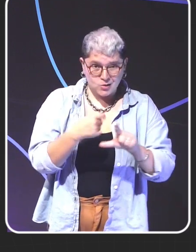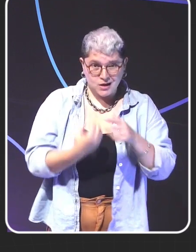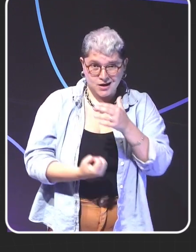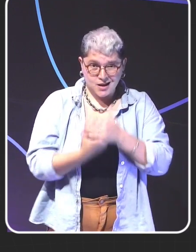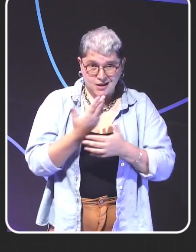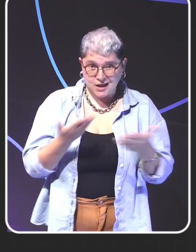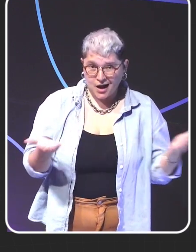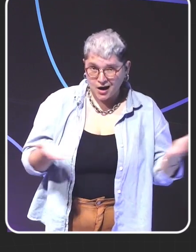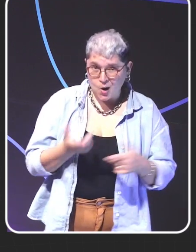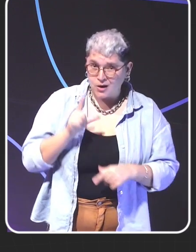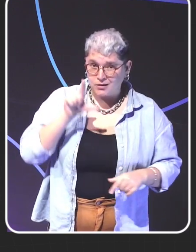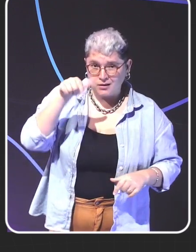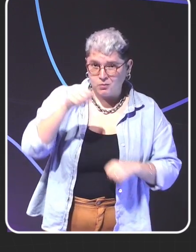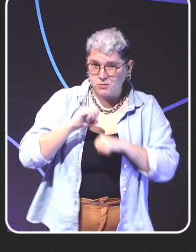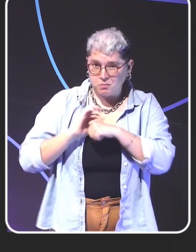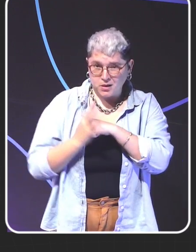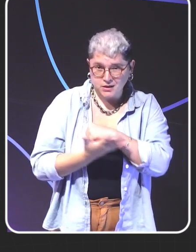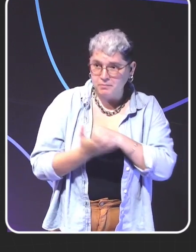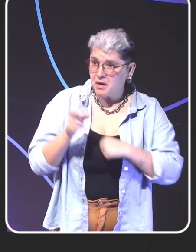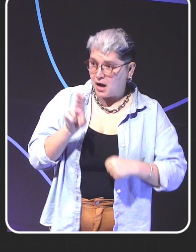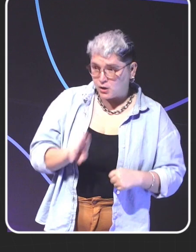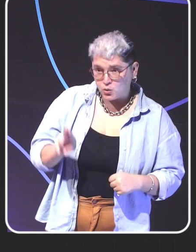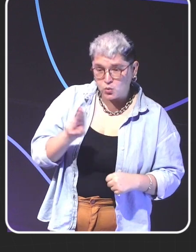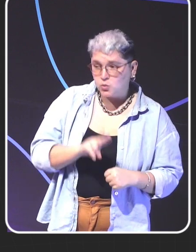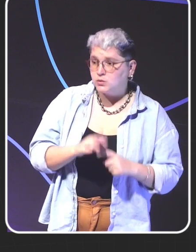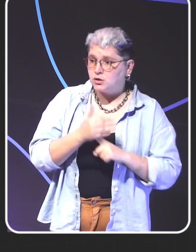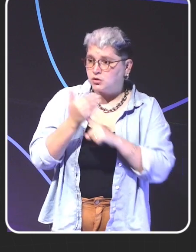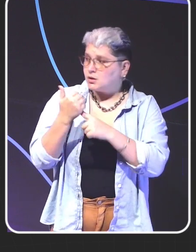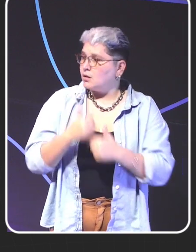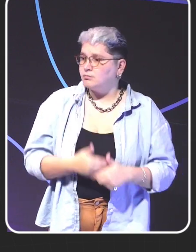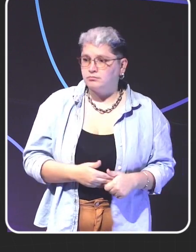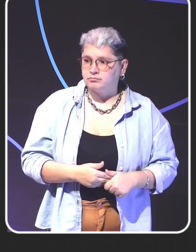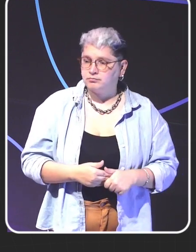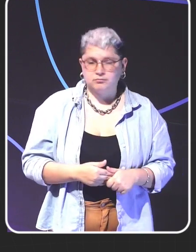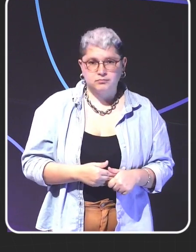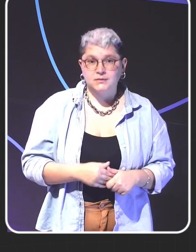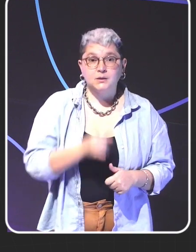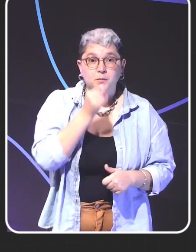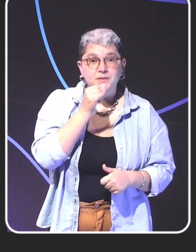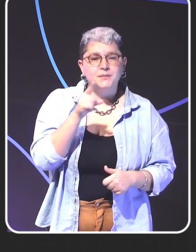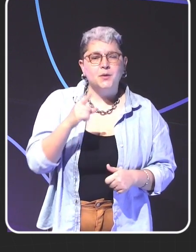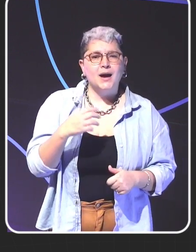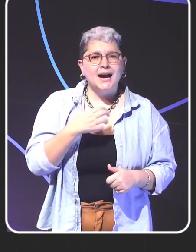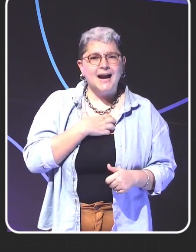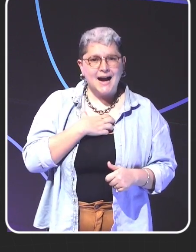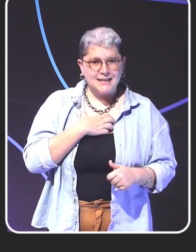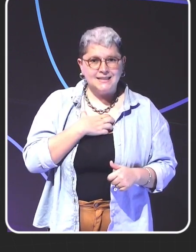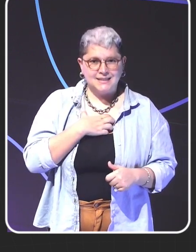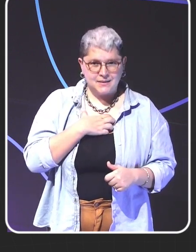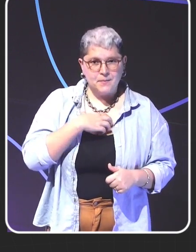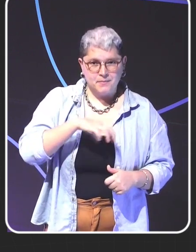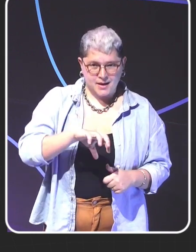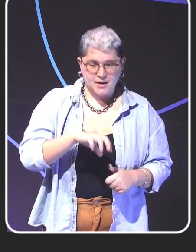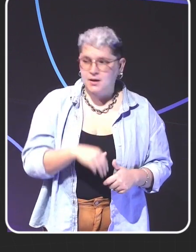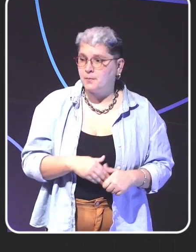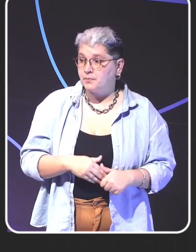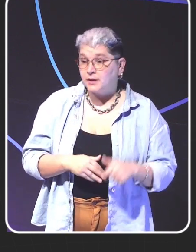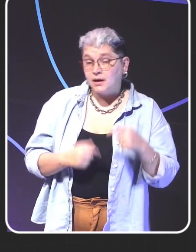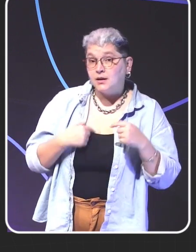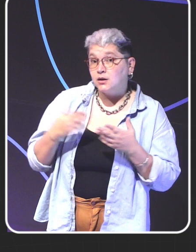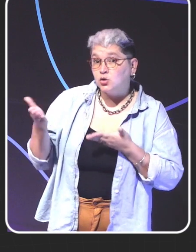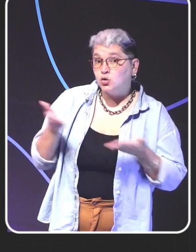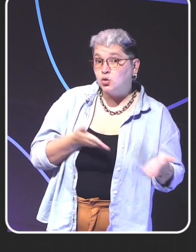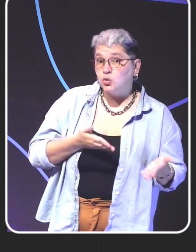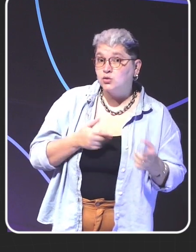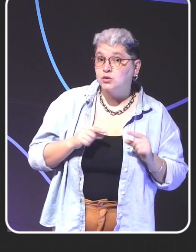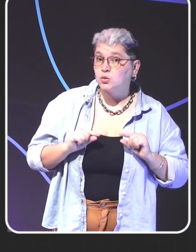pós-pandemia, elas podem estar inseridas nesse mundo do digital. Então, eu trouxe um exemplo da Casas Bahia, que inaugurou, né, já